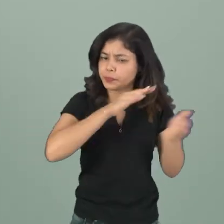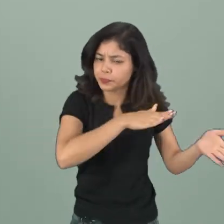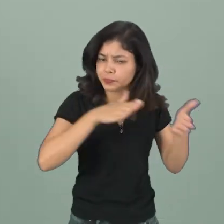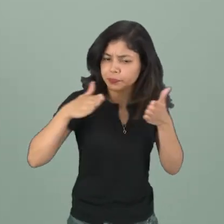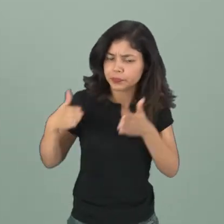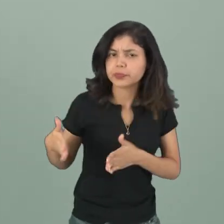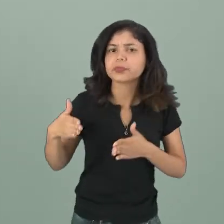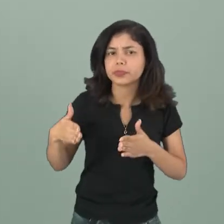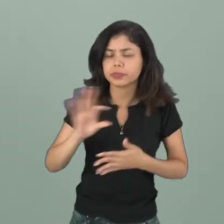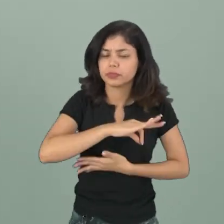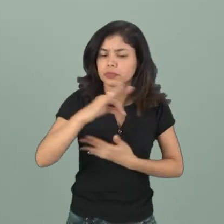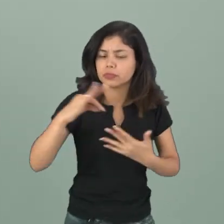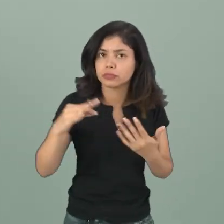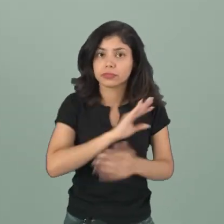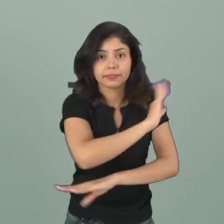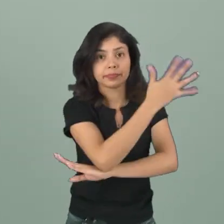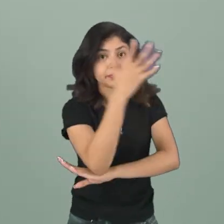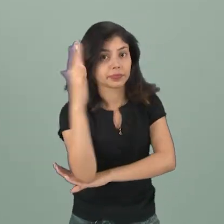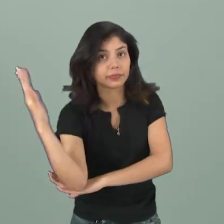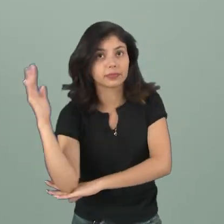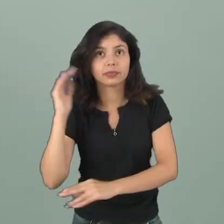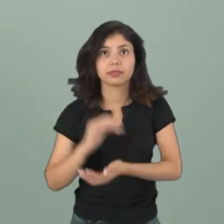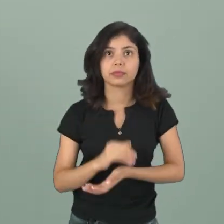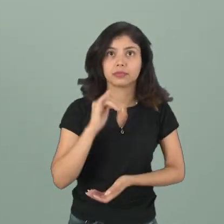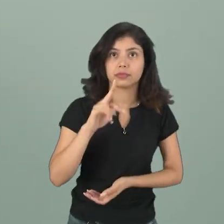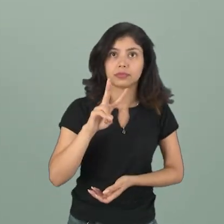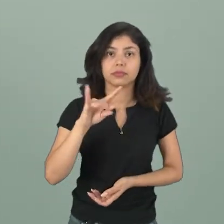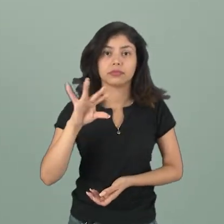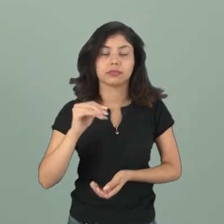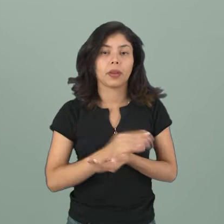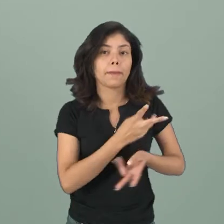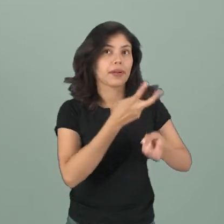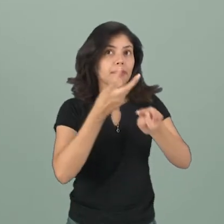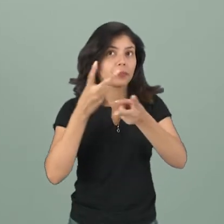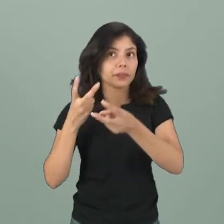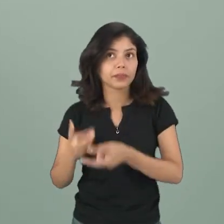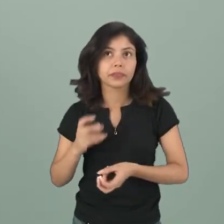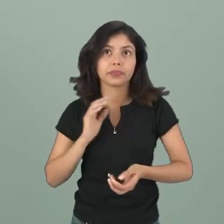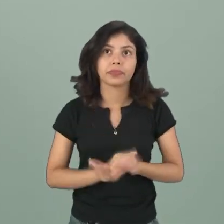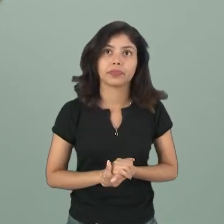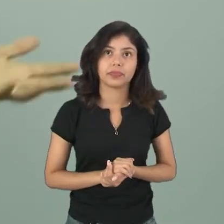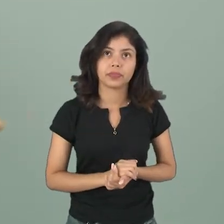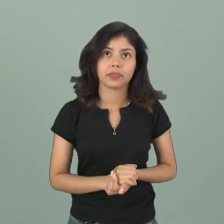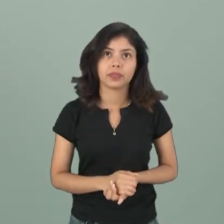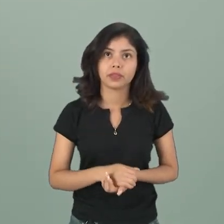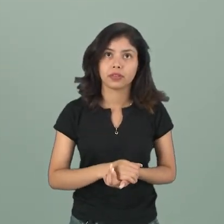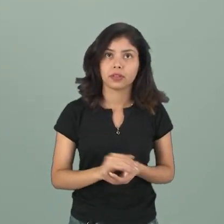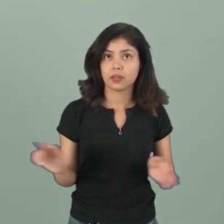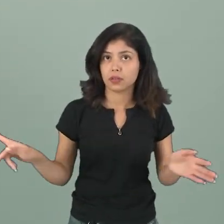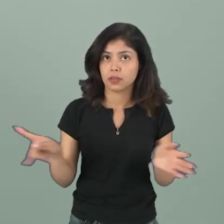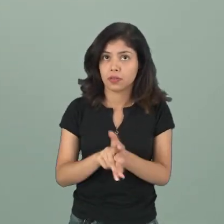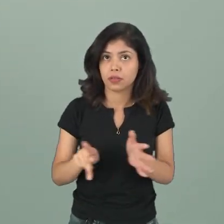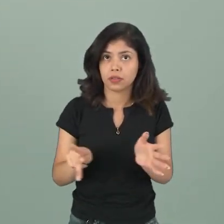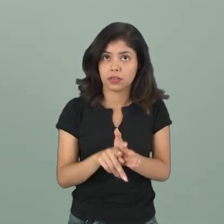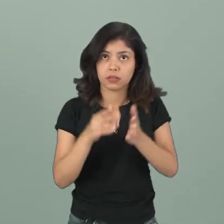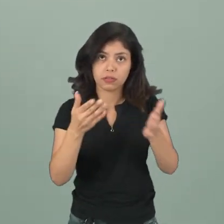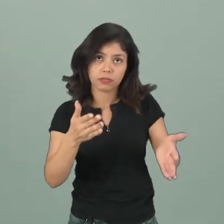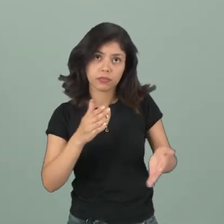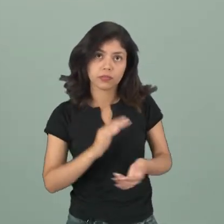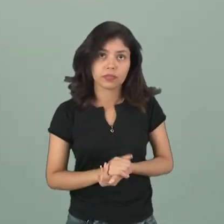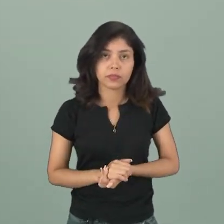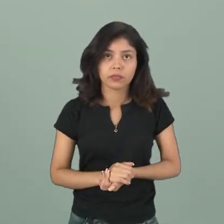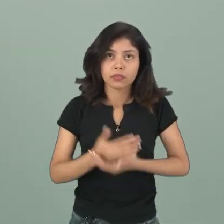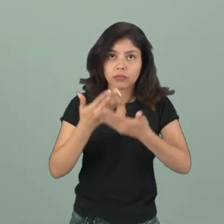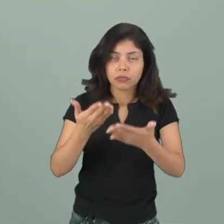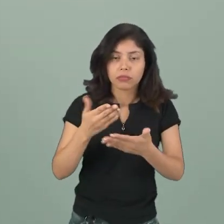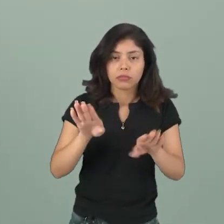questão dos elementos da paisagem invisíveis, mas que pela percepção é possível entender o ambiente que você está presente.